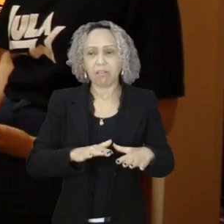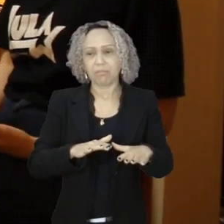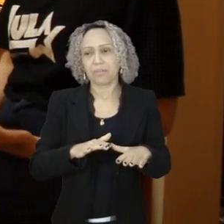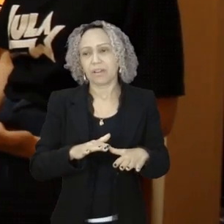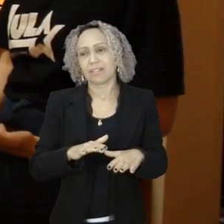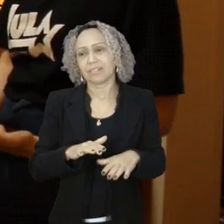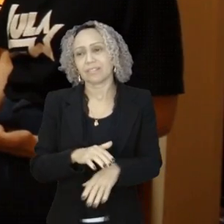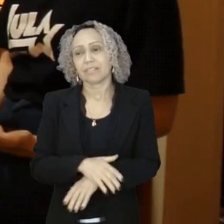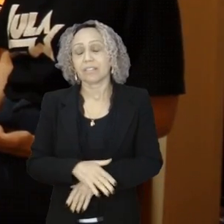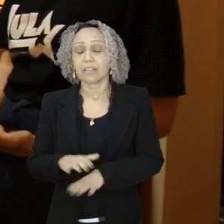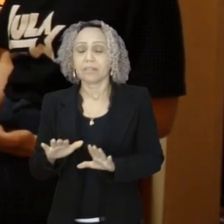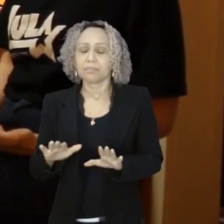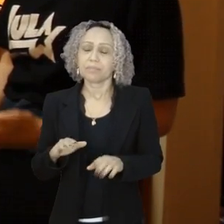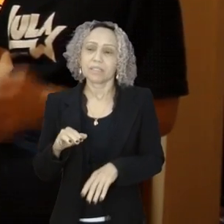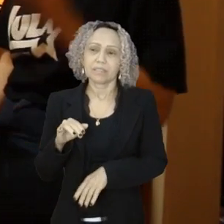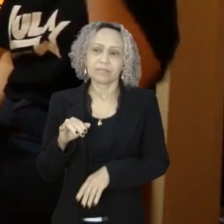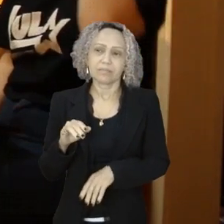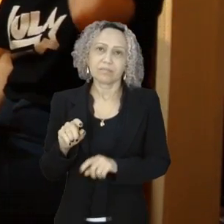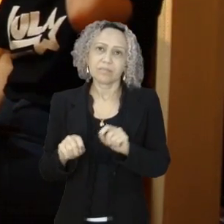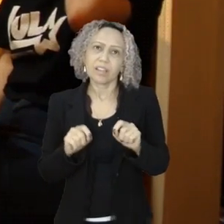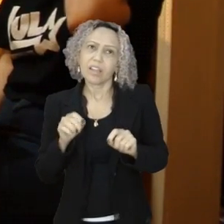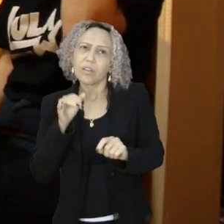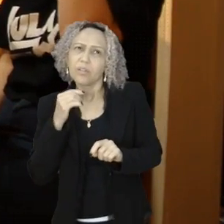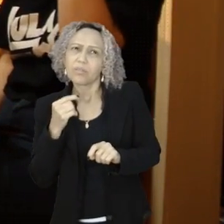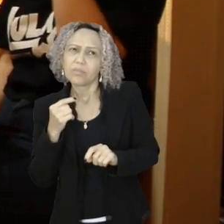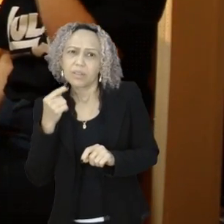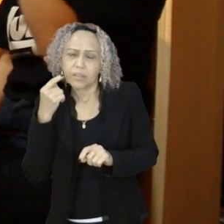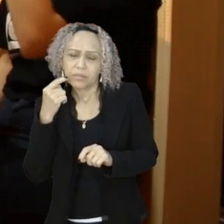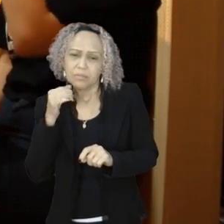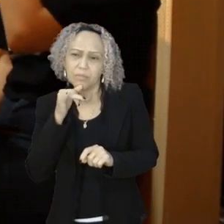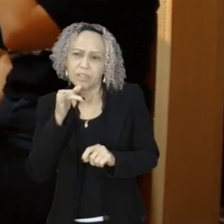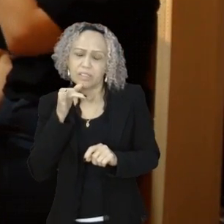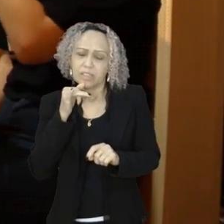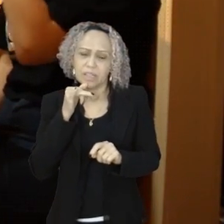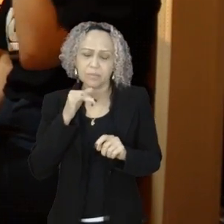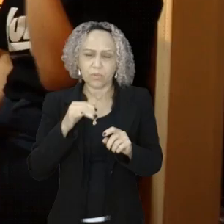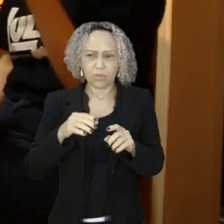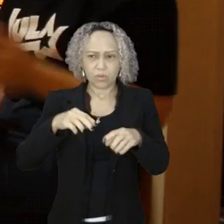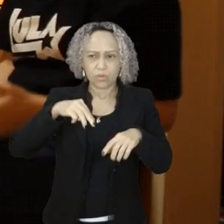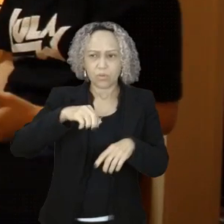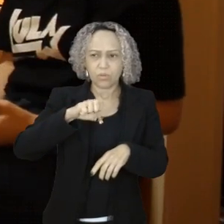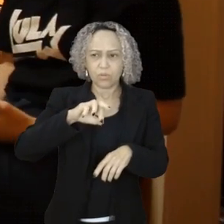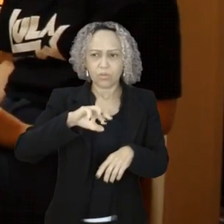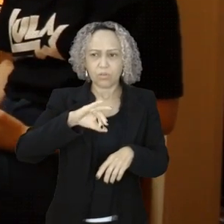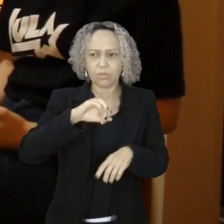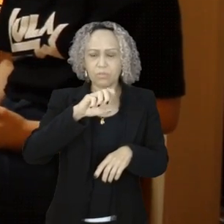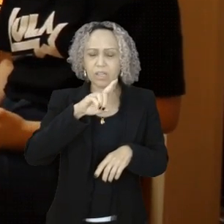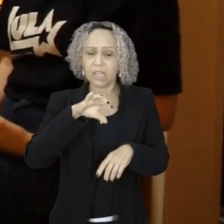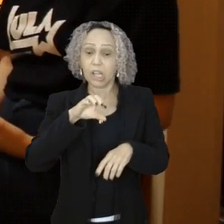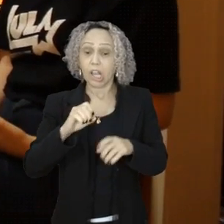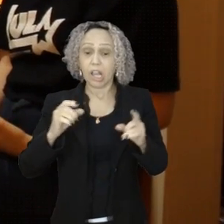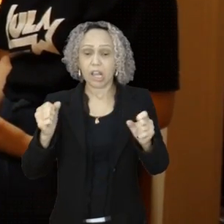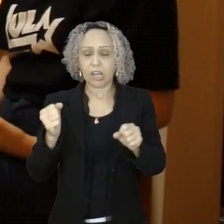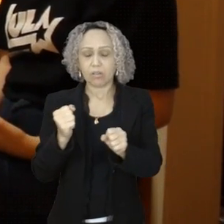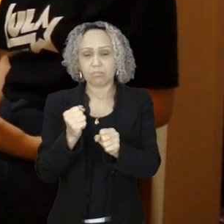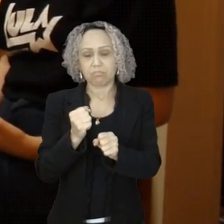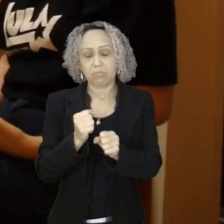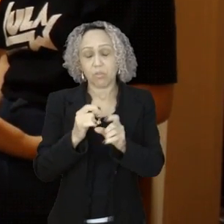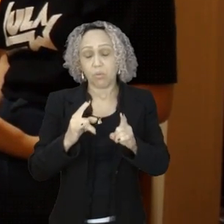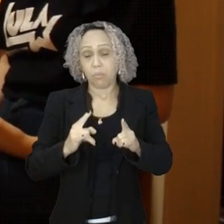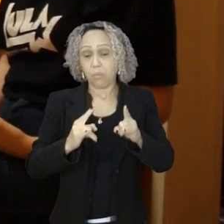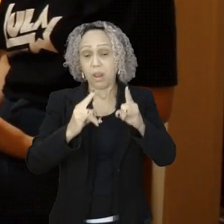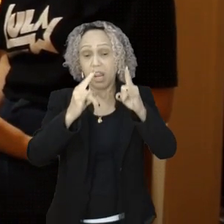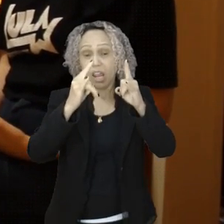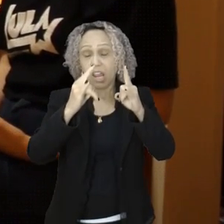ali no mercado, no segundo andar, né, de uma associação que tinha, da Associação